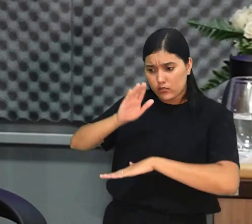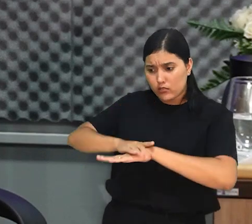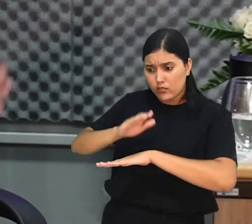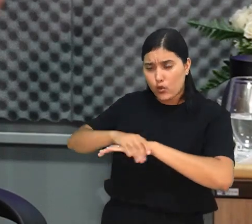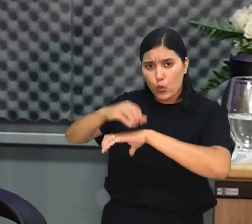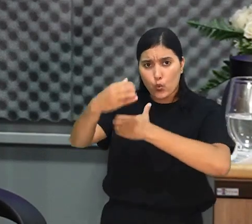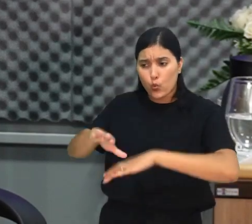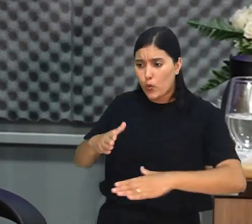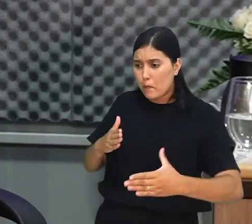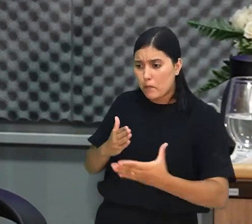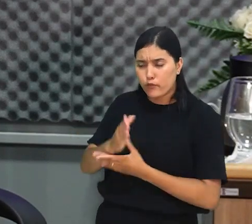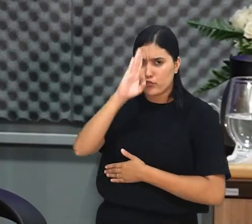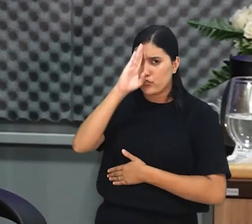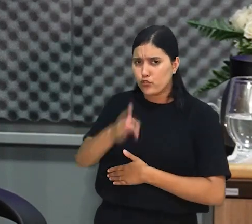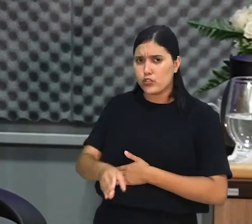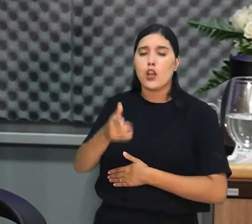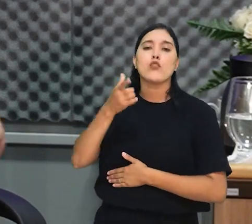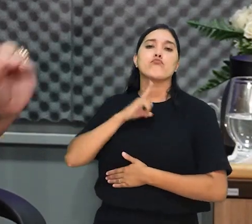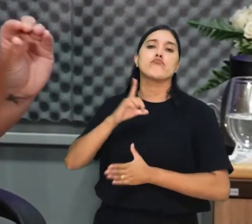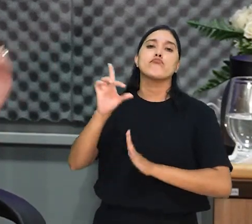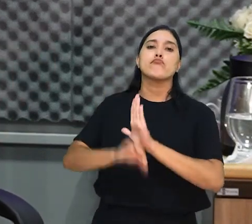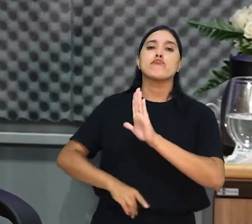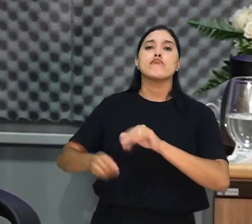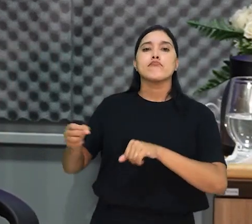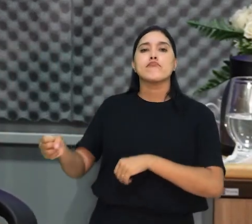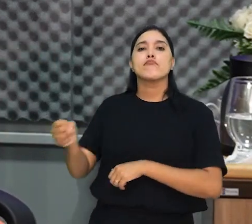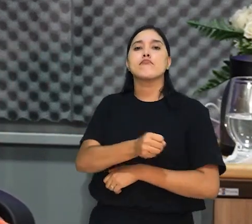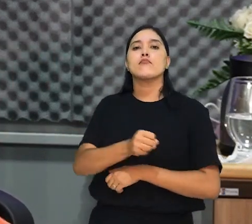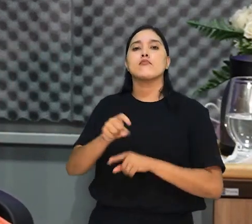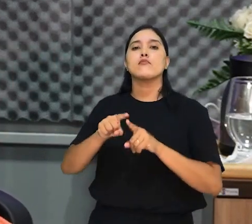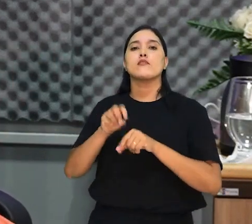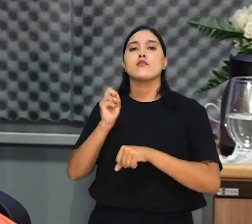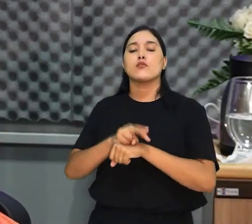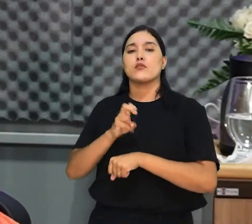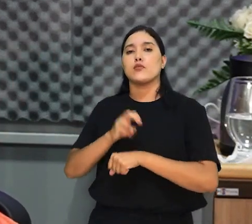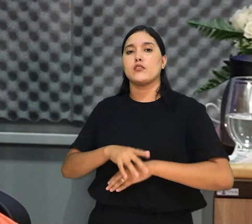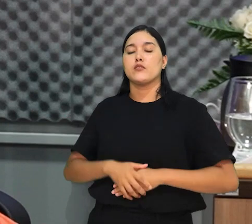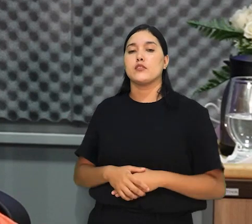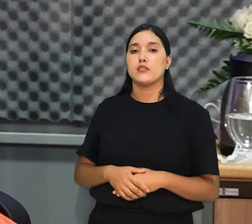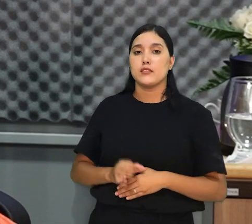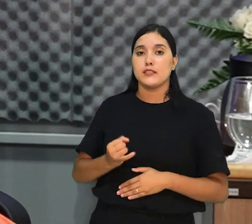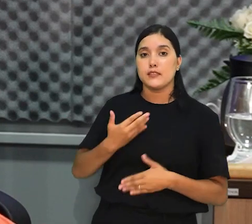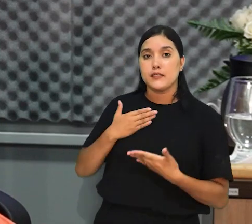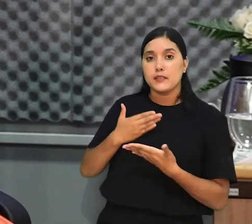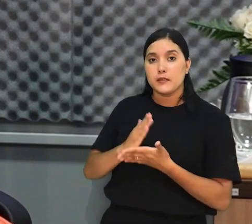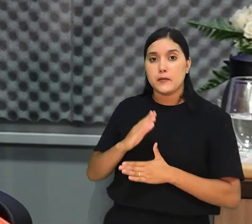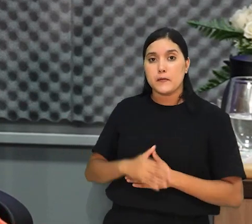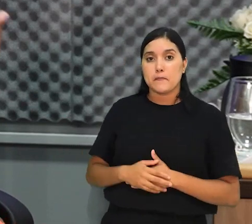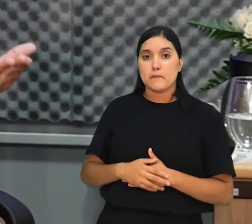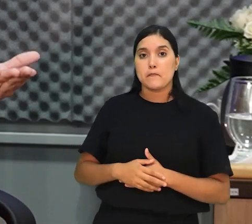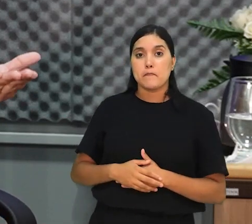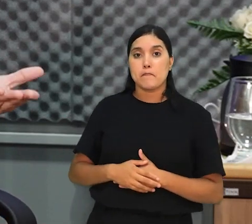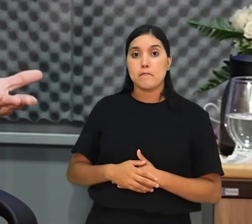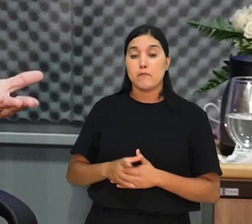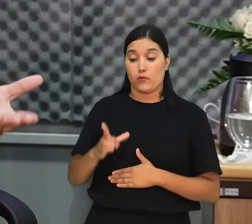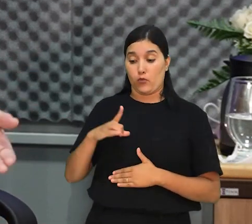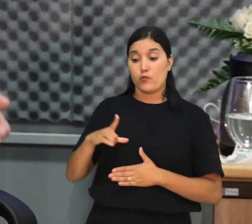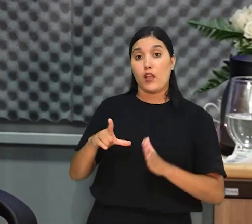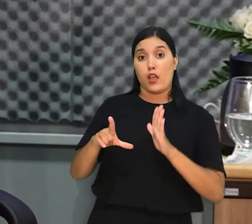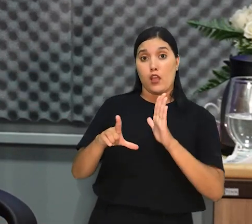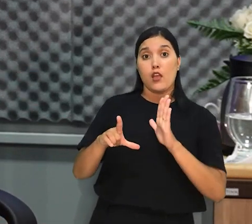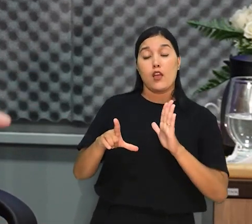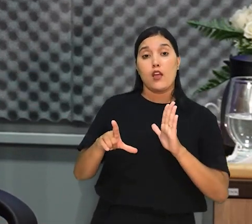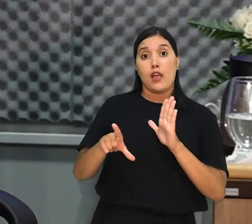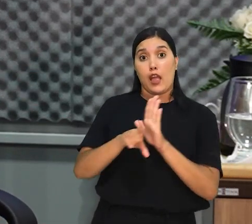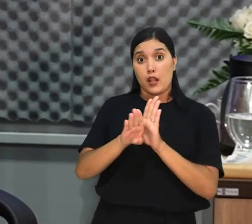o concurso público, ele tinha total direito de ocupar aquele cargo se ele fosse aprovado, né? Então, além da lei da inclusão,